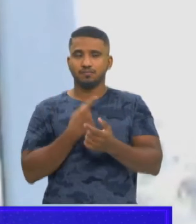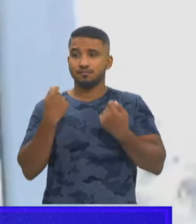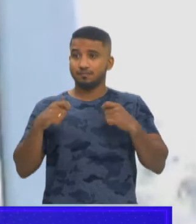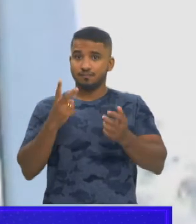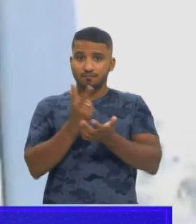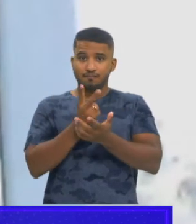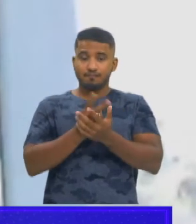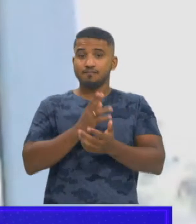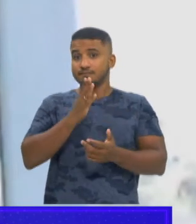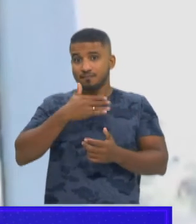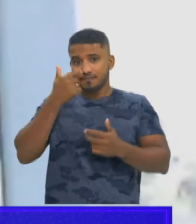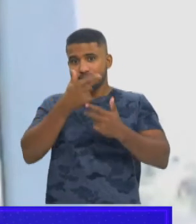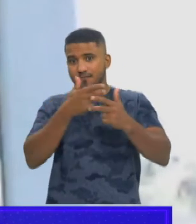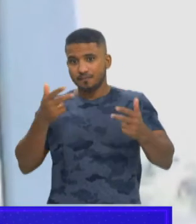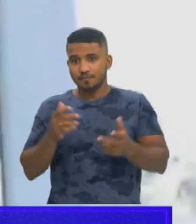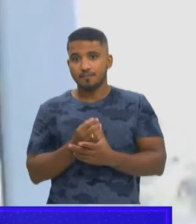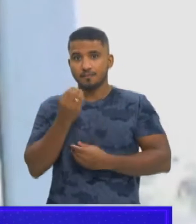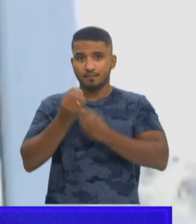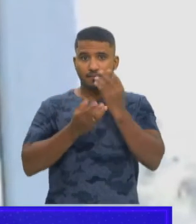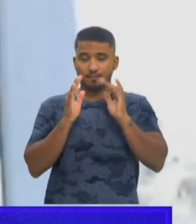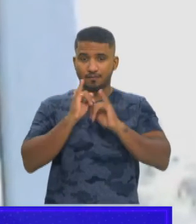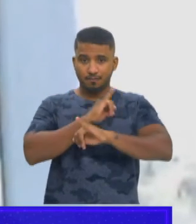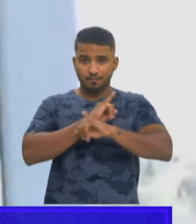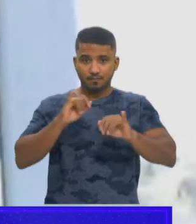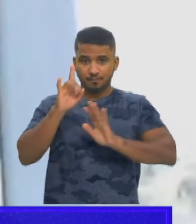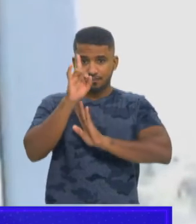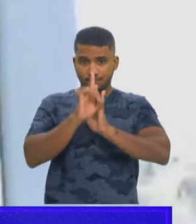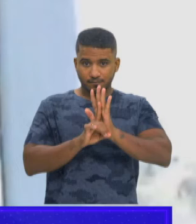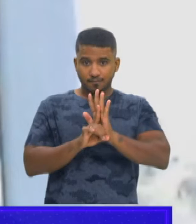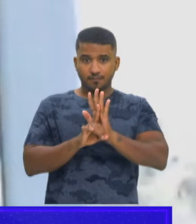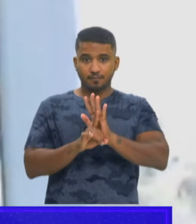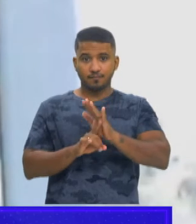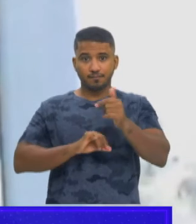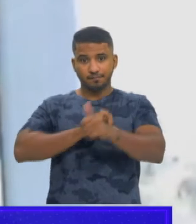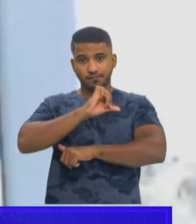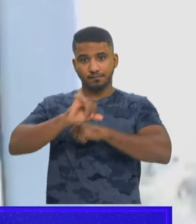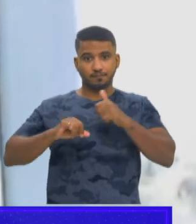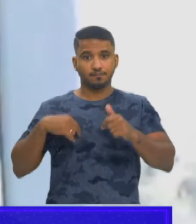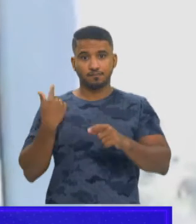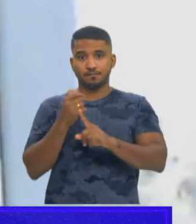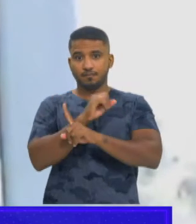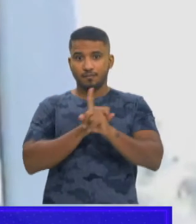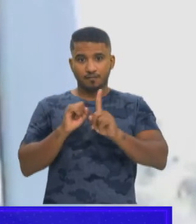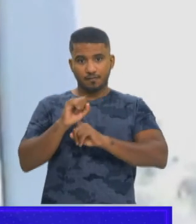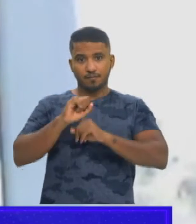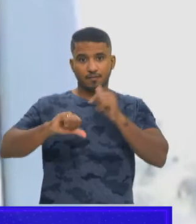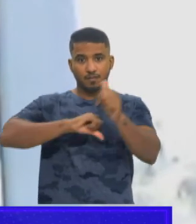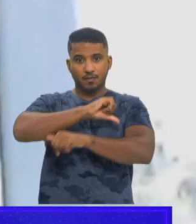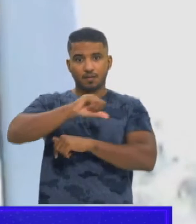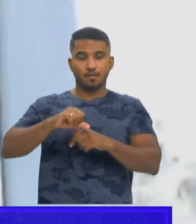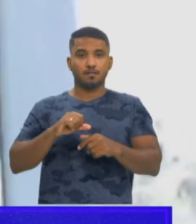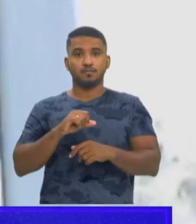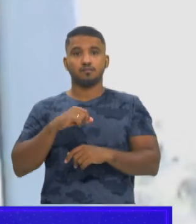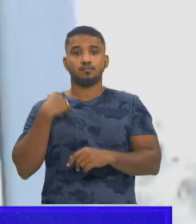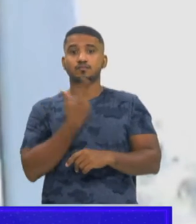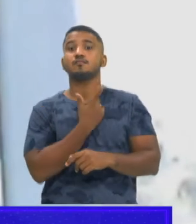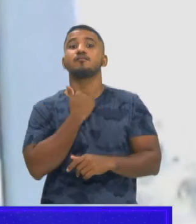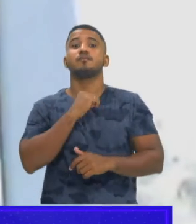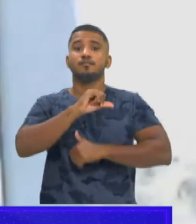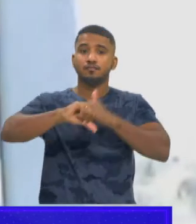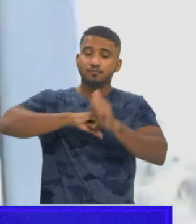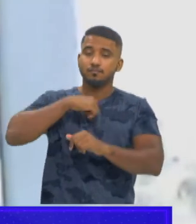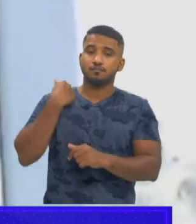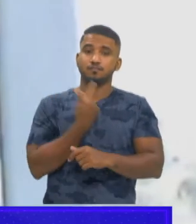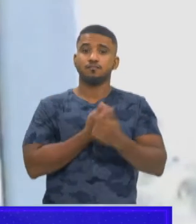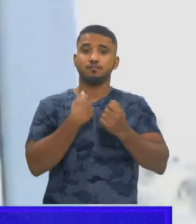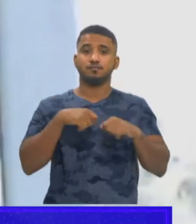aprimorando. Como eu falei, o direito muda, a nossa sociedade muda, os nossos anseios mudam. E nós temos que sempre